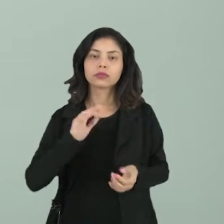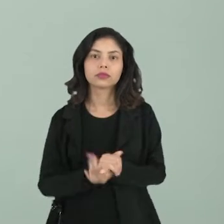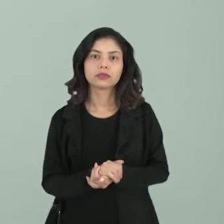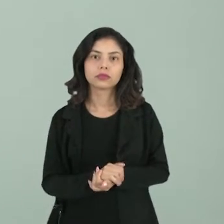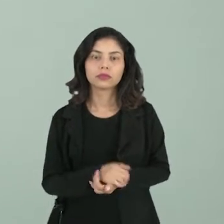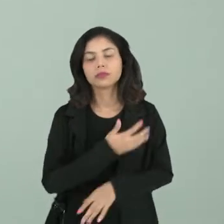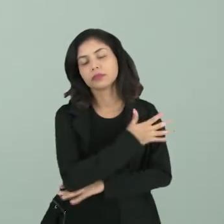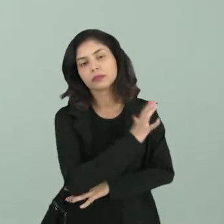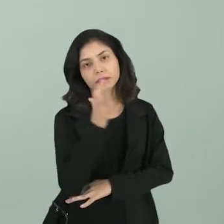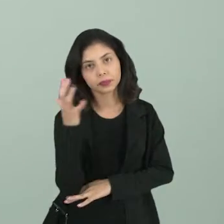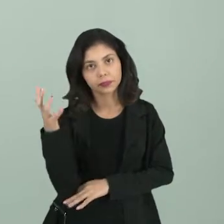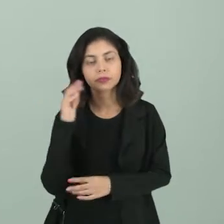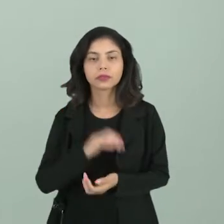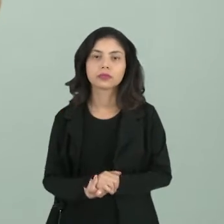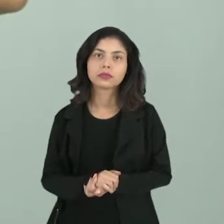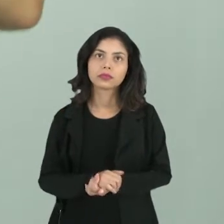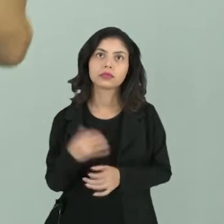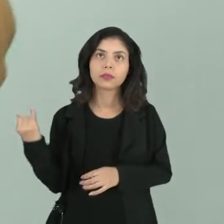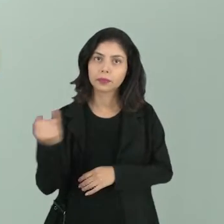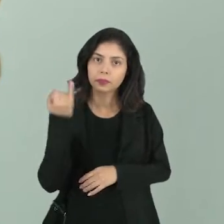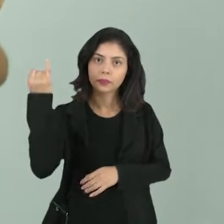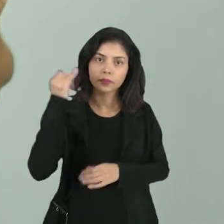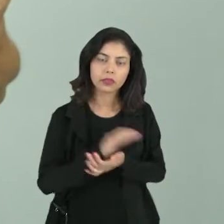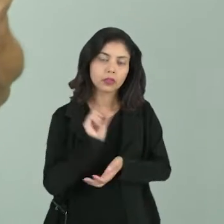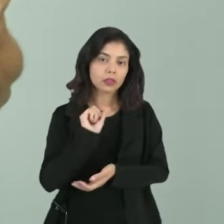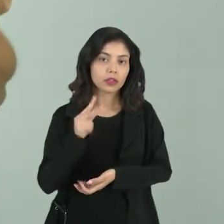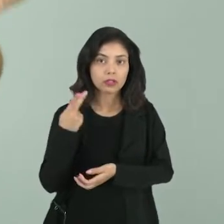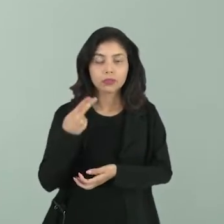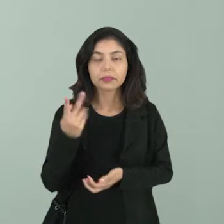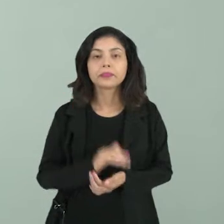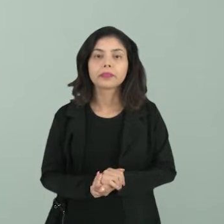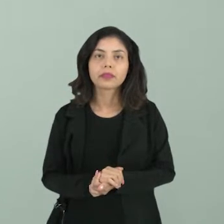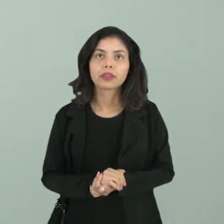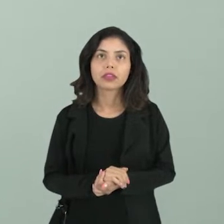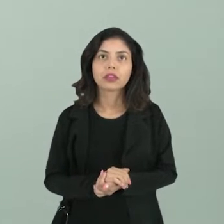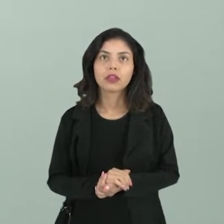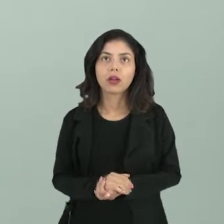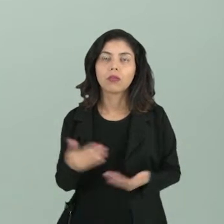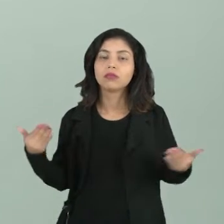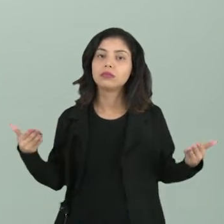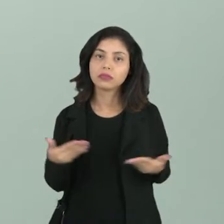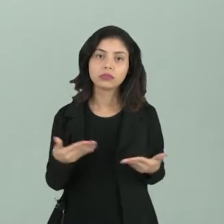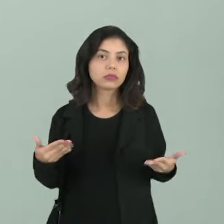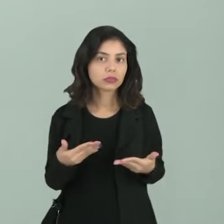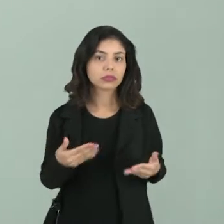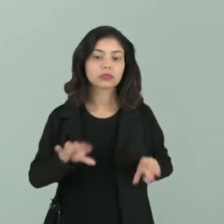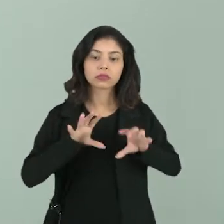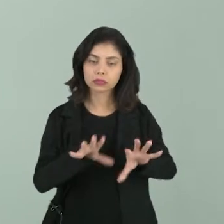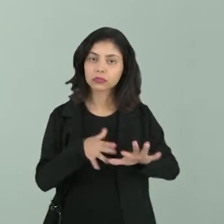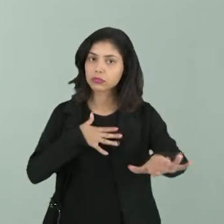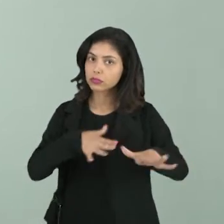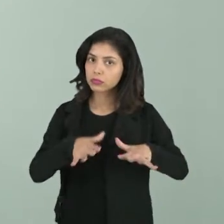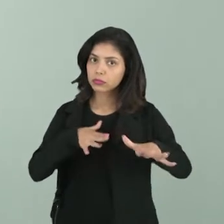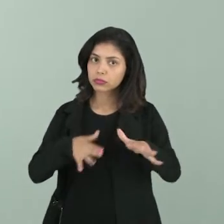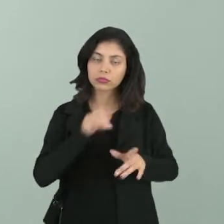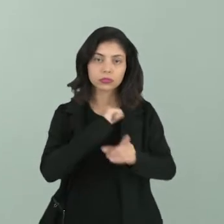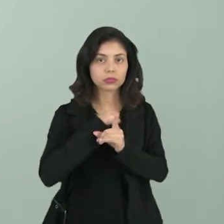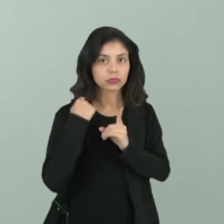ao meio ambiente. Principalmente no que diz respeito à atuação desses